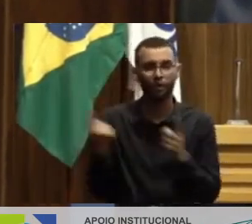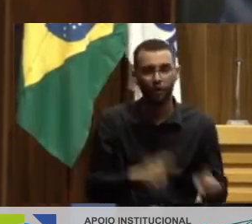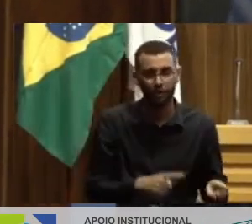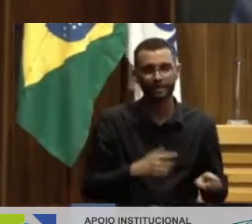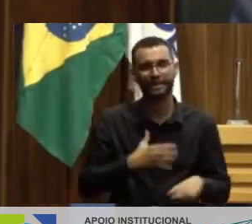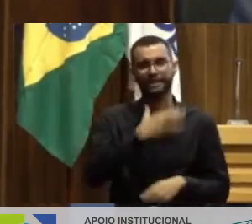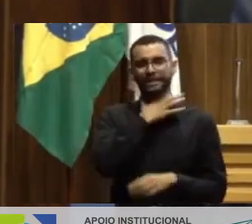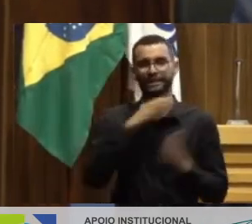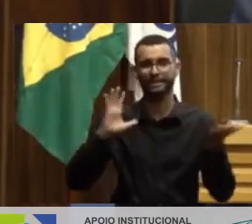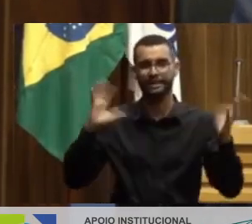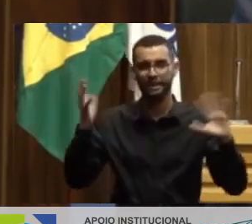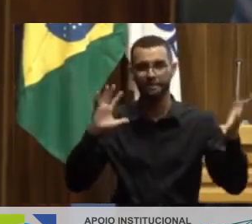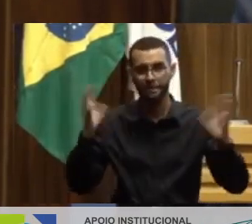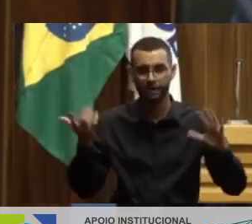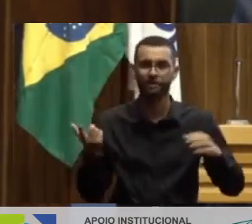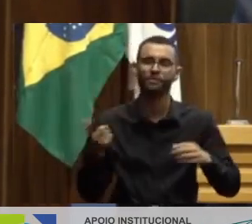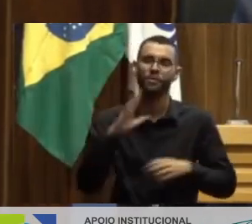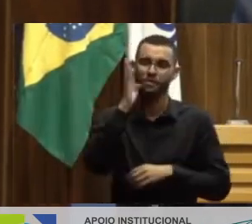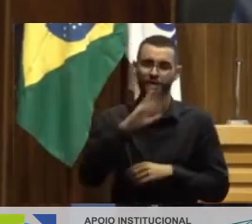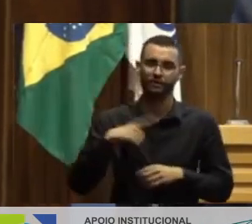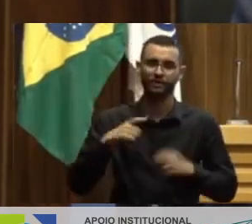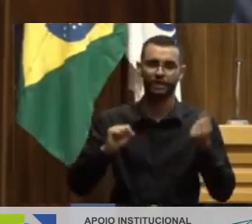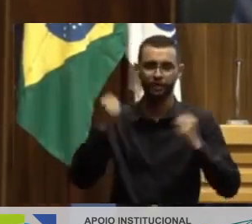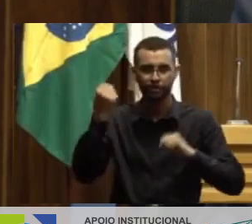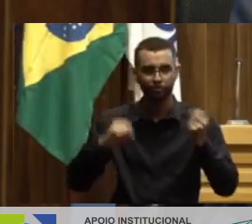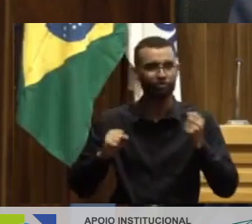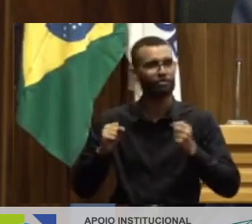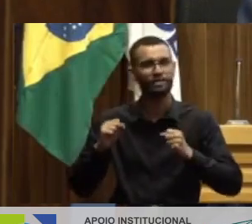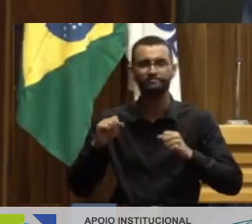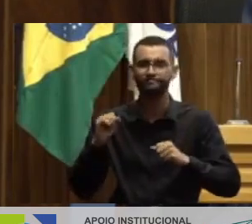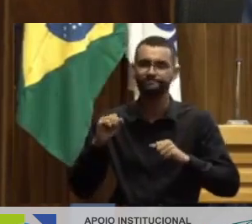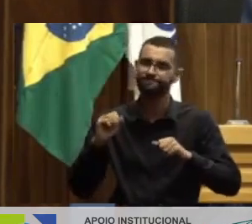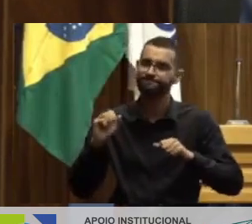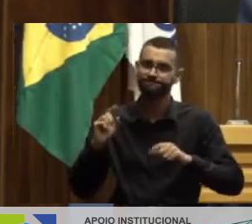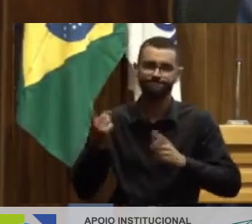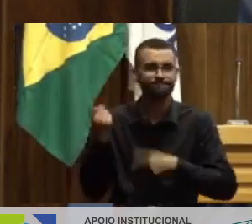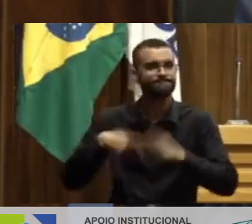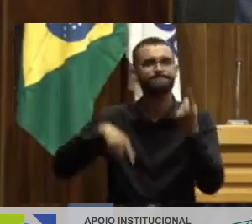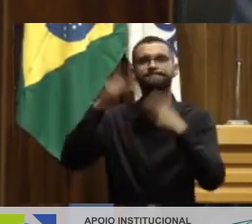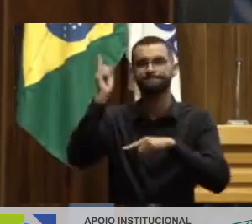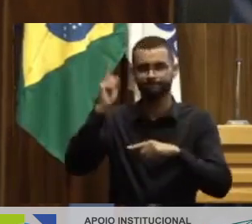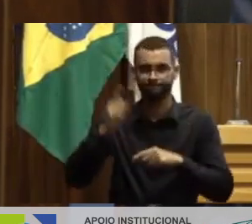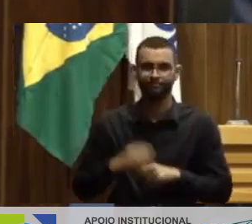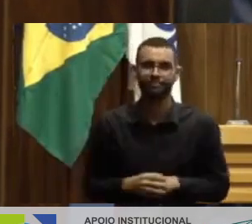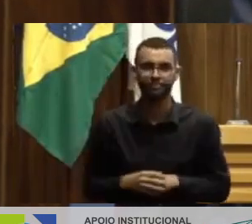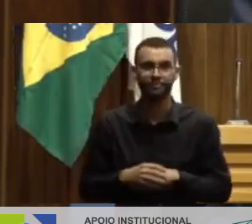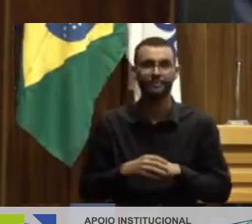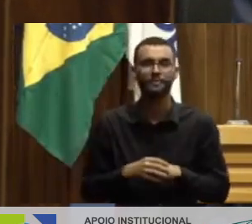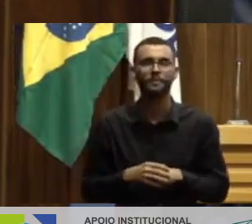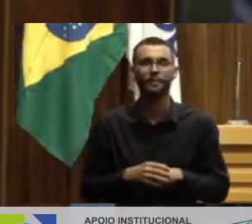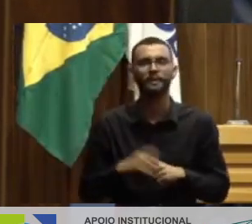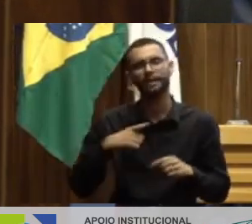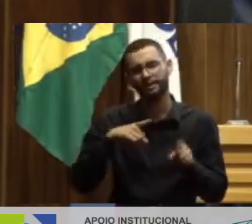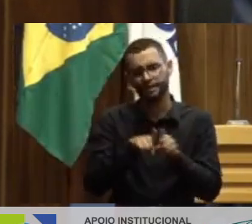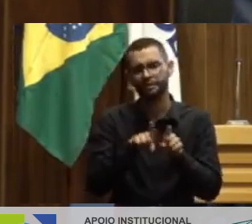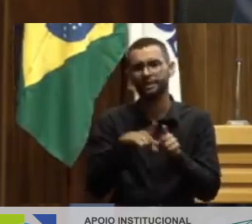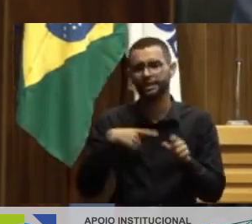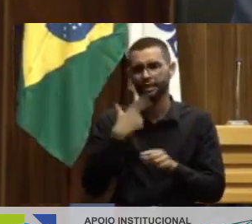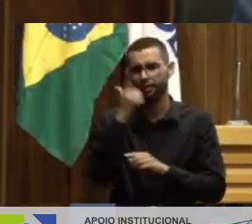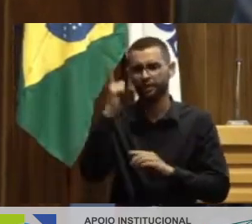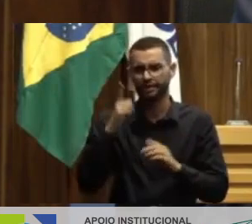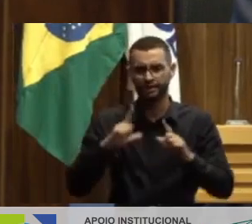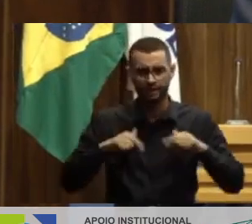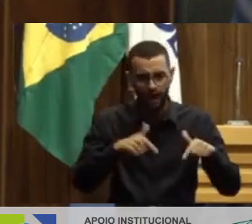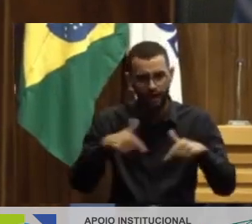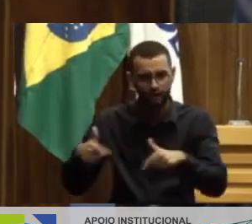para o Brasil voltar a ter uma indústria pujante e desenvolvimento. E também as medidas que estão sendo tomadas, não vou entrar nisso, mas quero dar